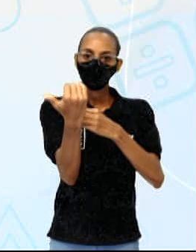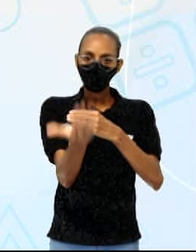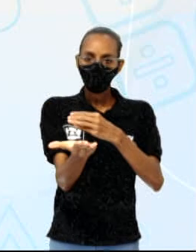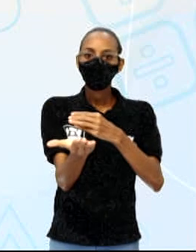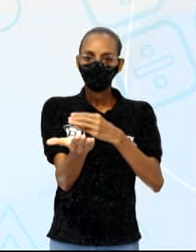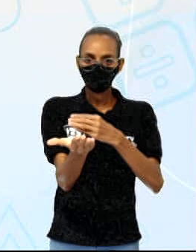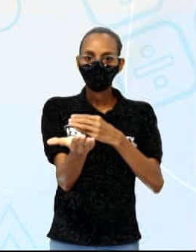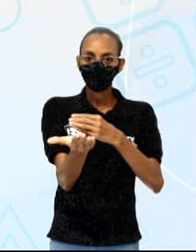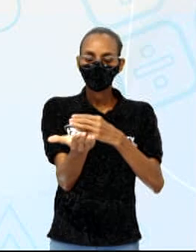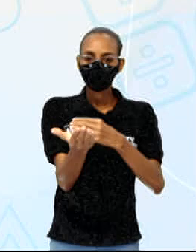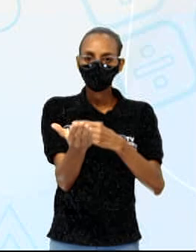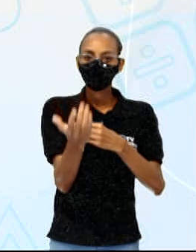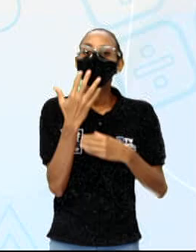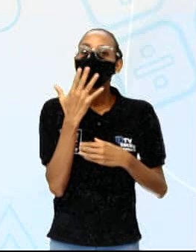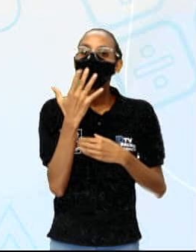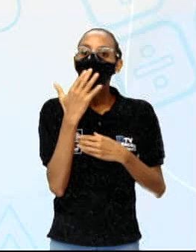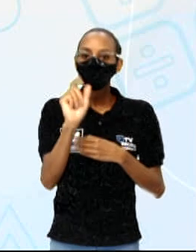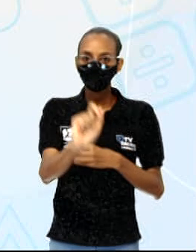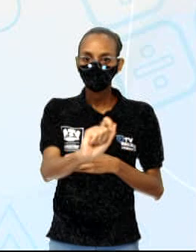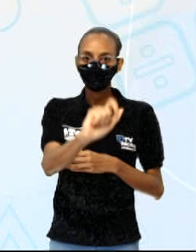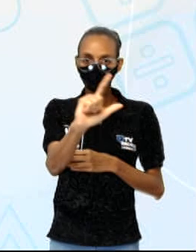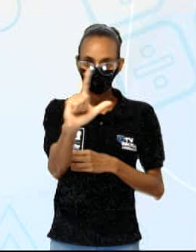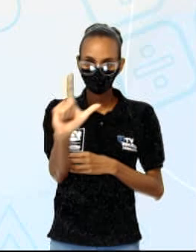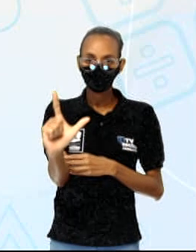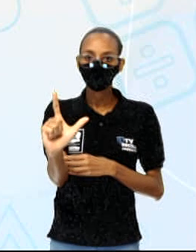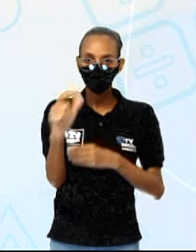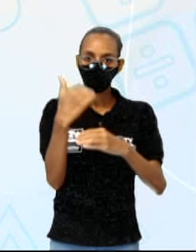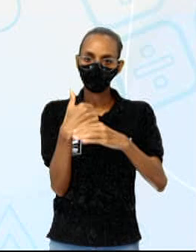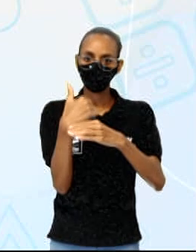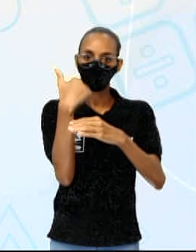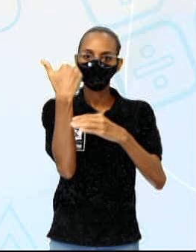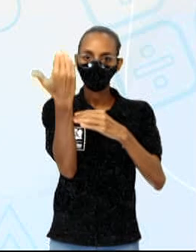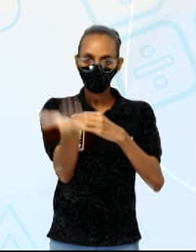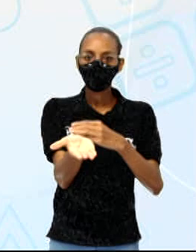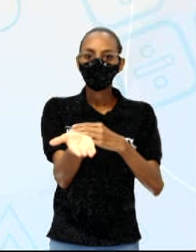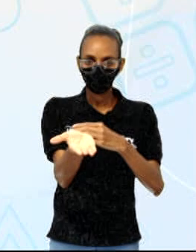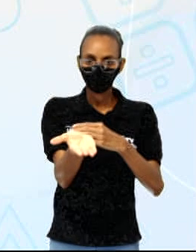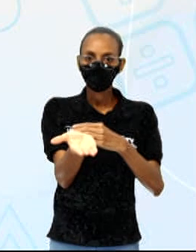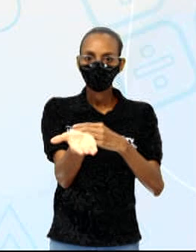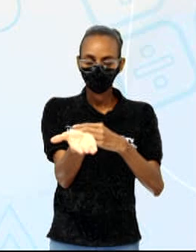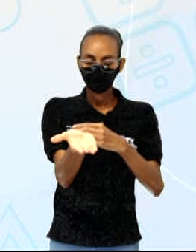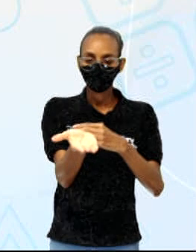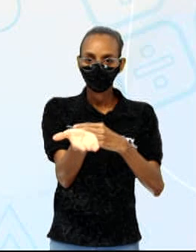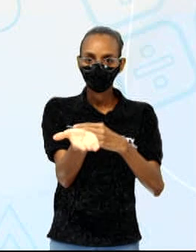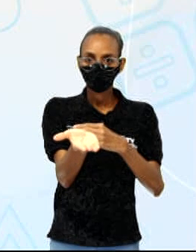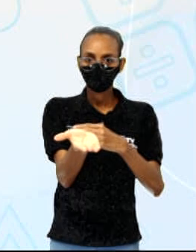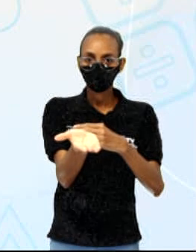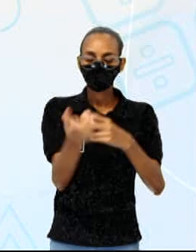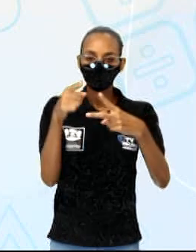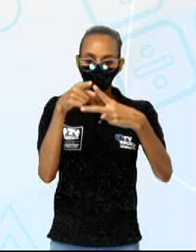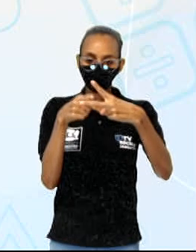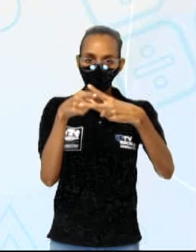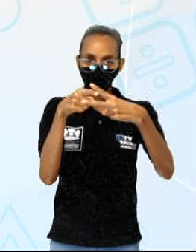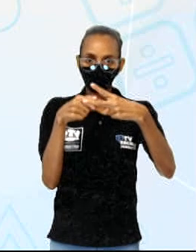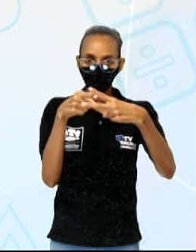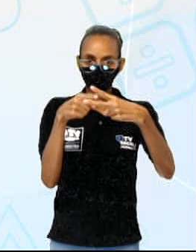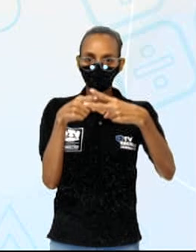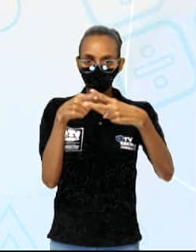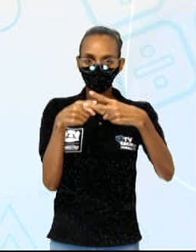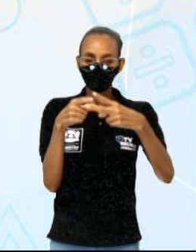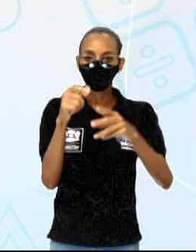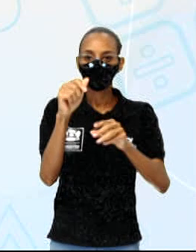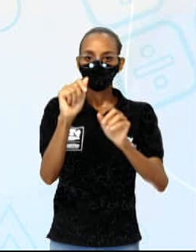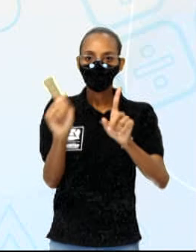destaquei de azul a parte externa, aqui que foi formada aqui por esses ângulos. Então, A e